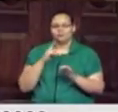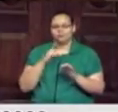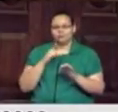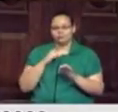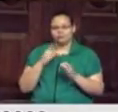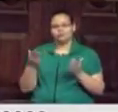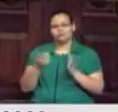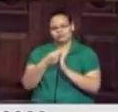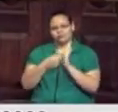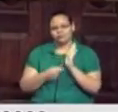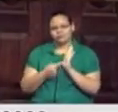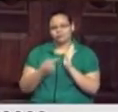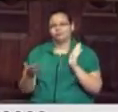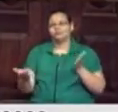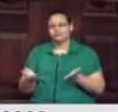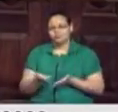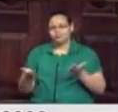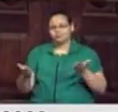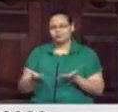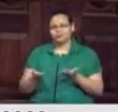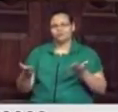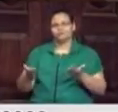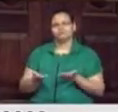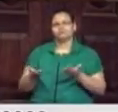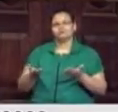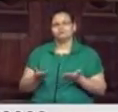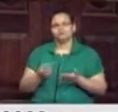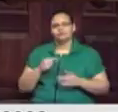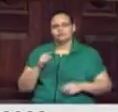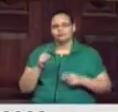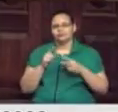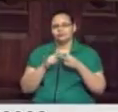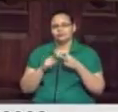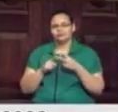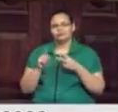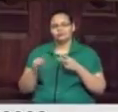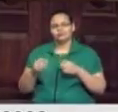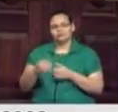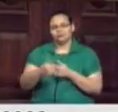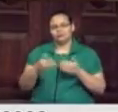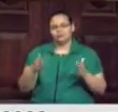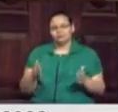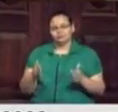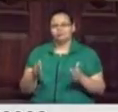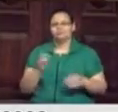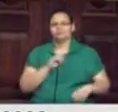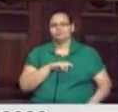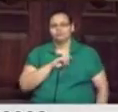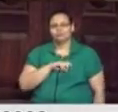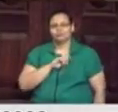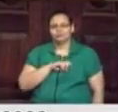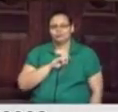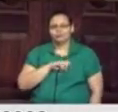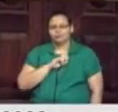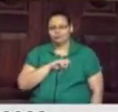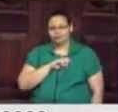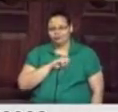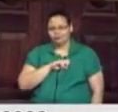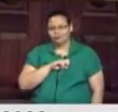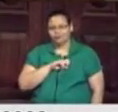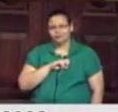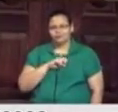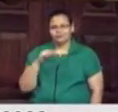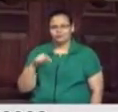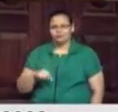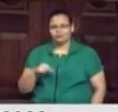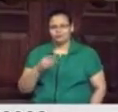pauta de hoje, dos dito e chamado pacote de austeridade ou pacote de maldades